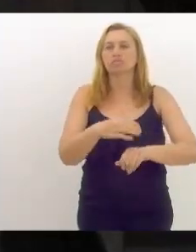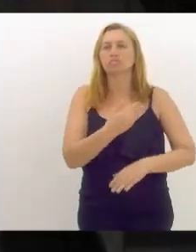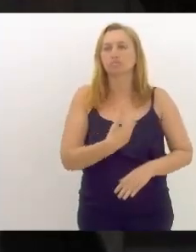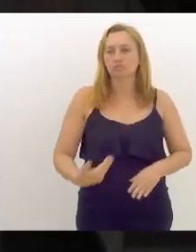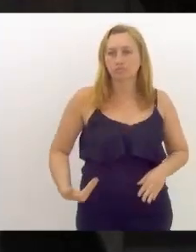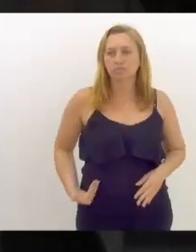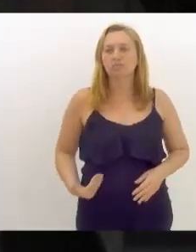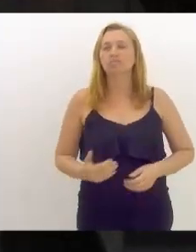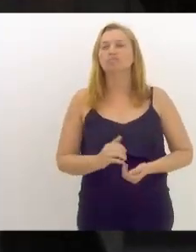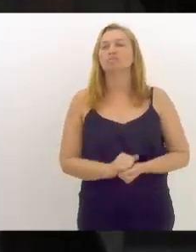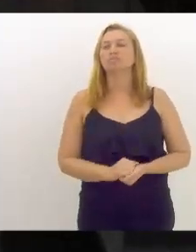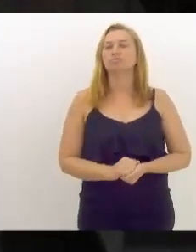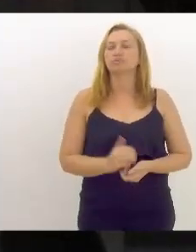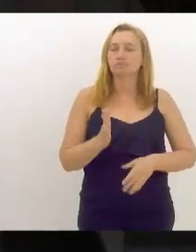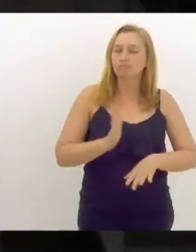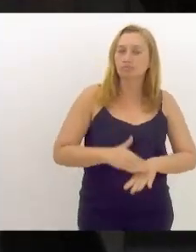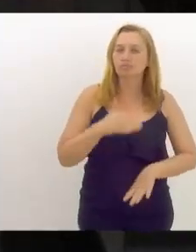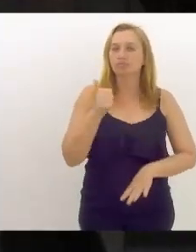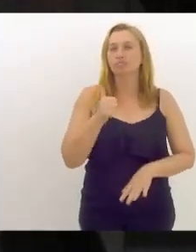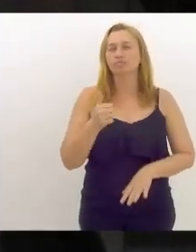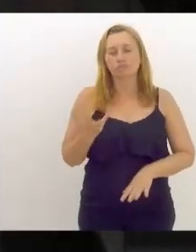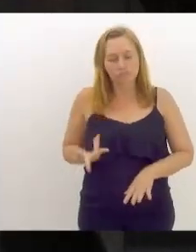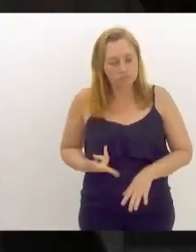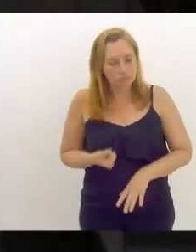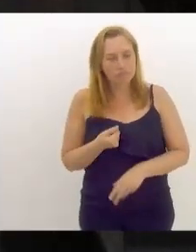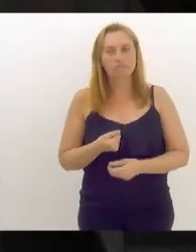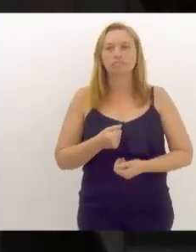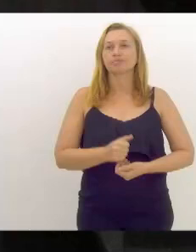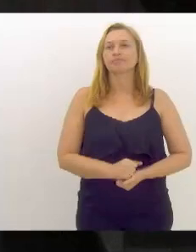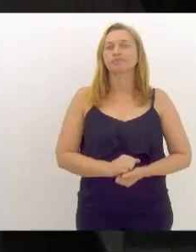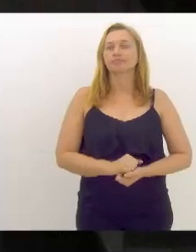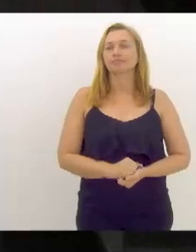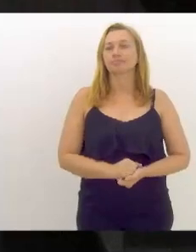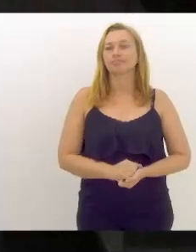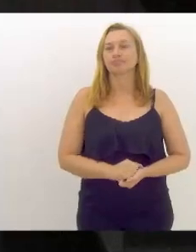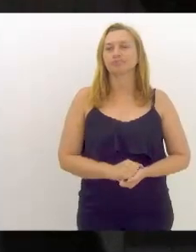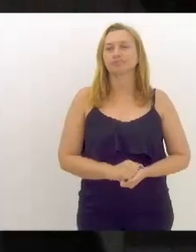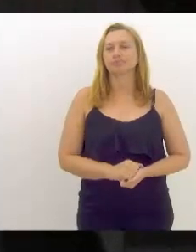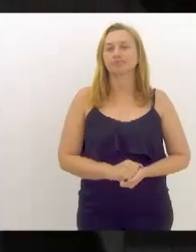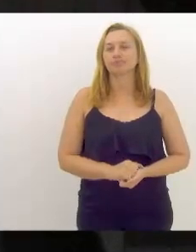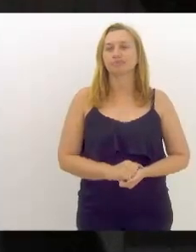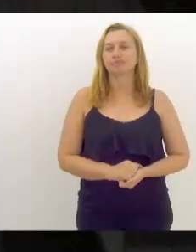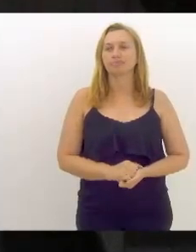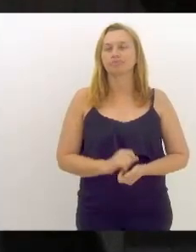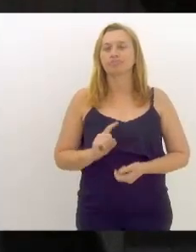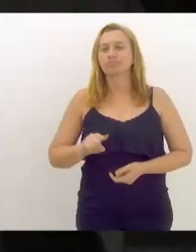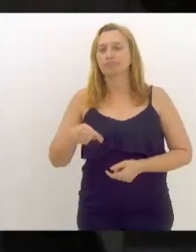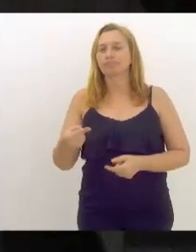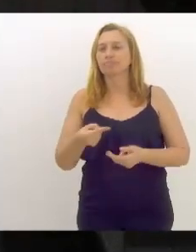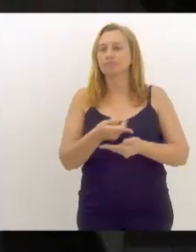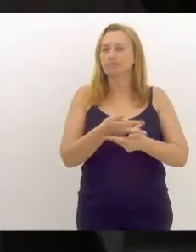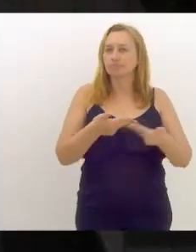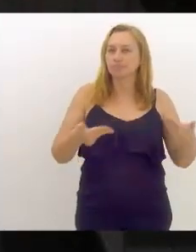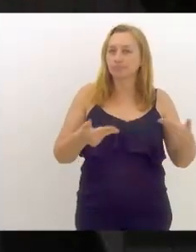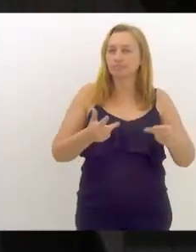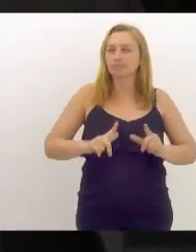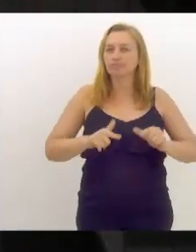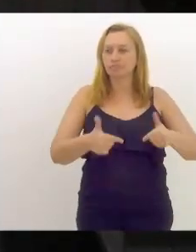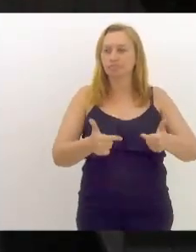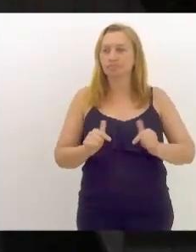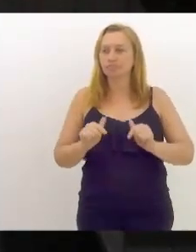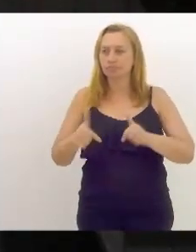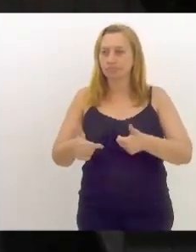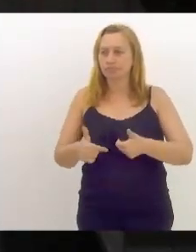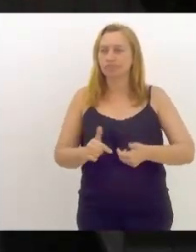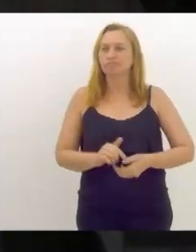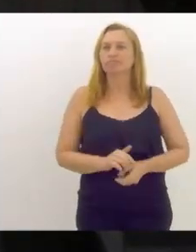público digno, de qualidade, após várias ações